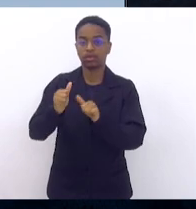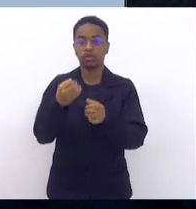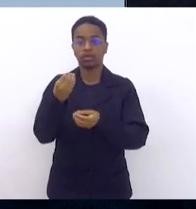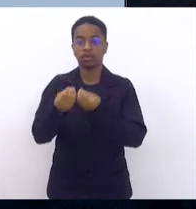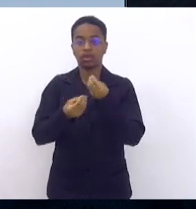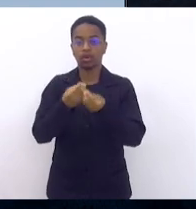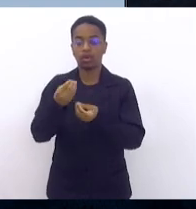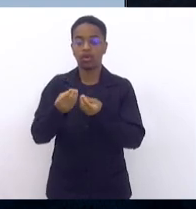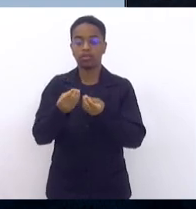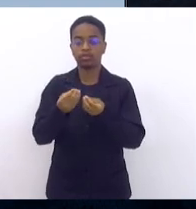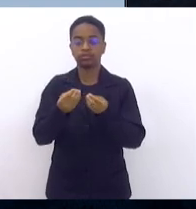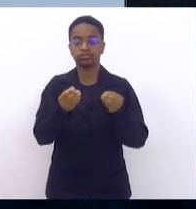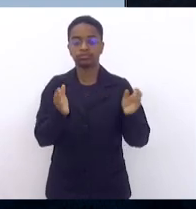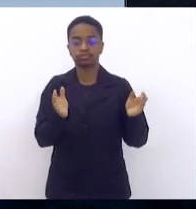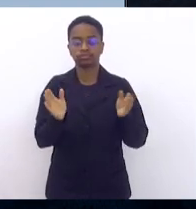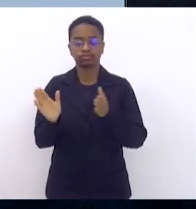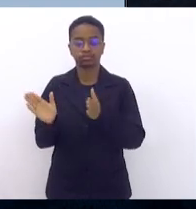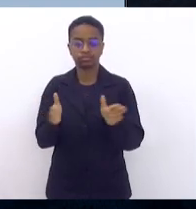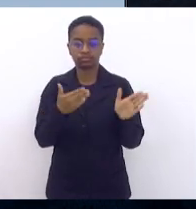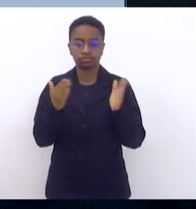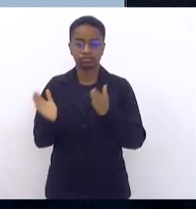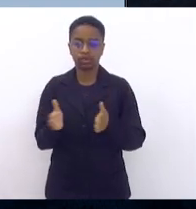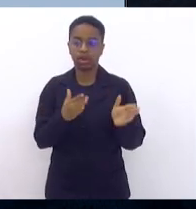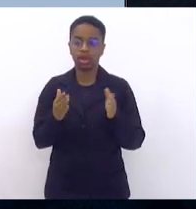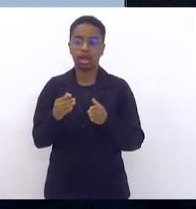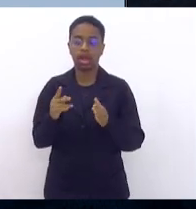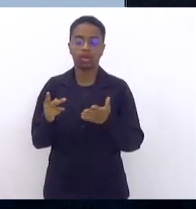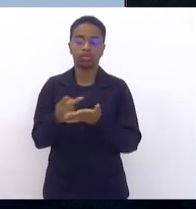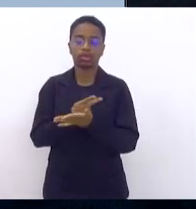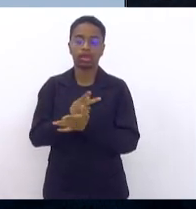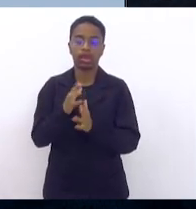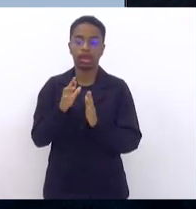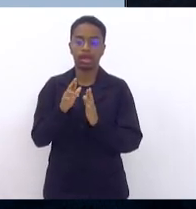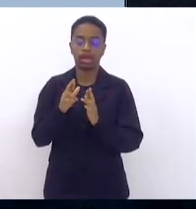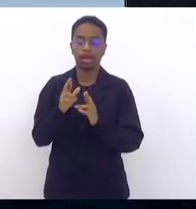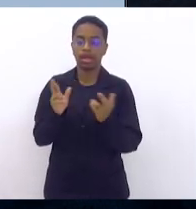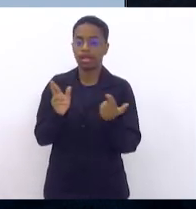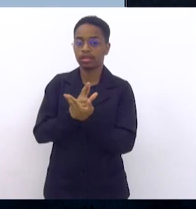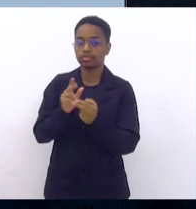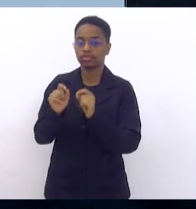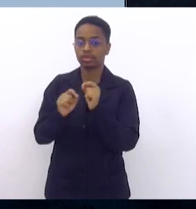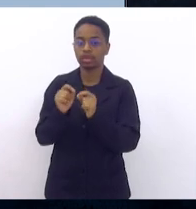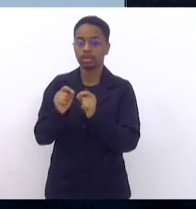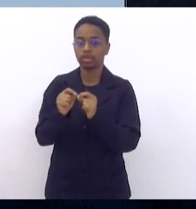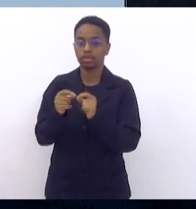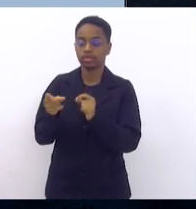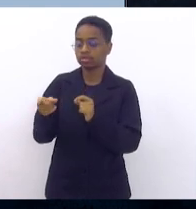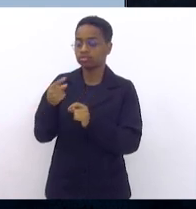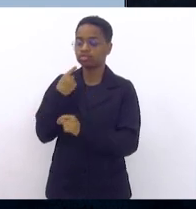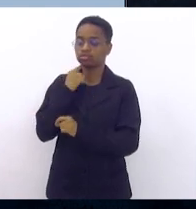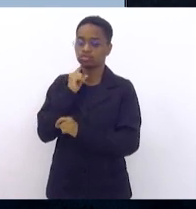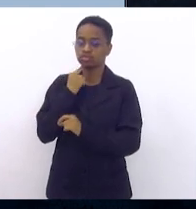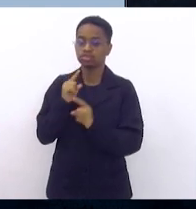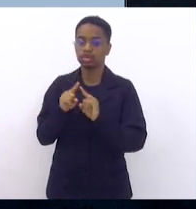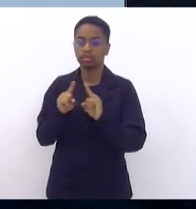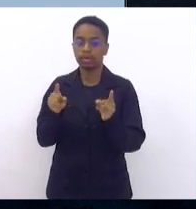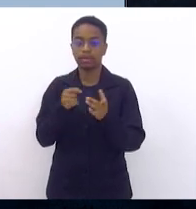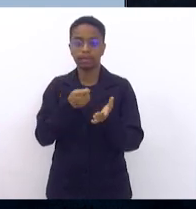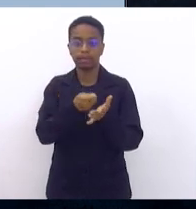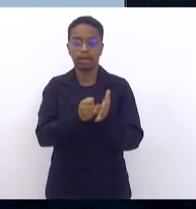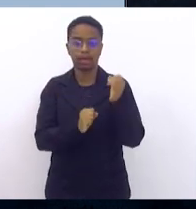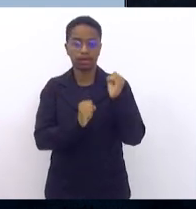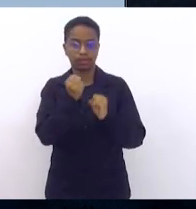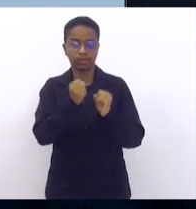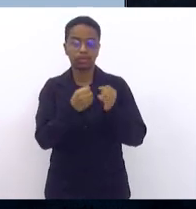que se fluxo né de relação poluidor pagador a indústria né o